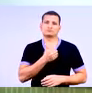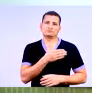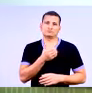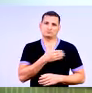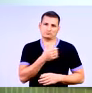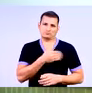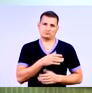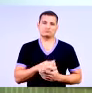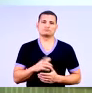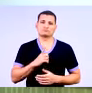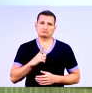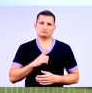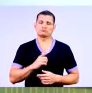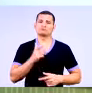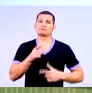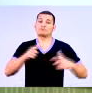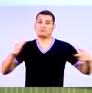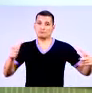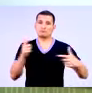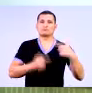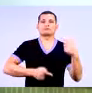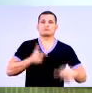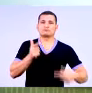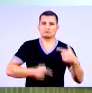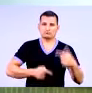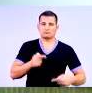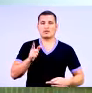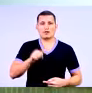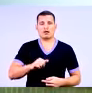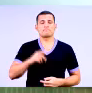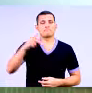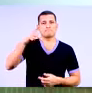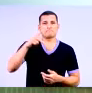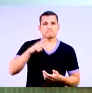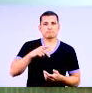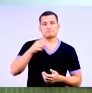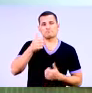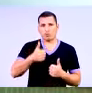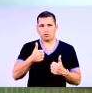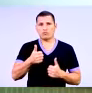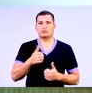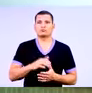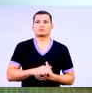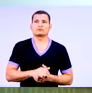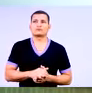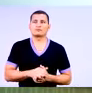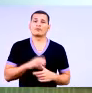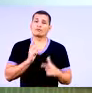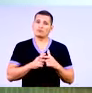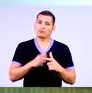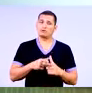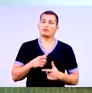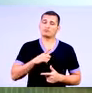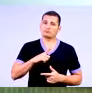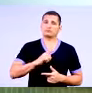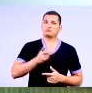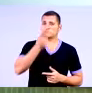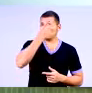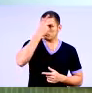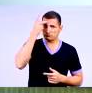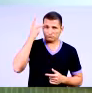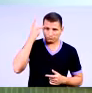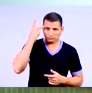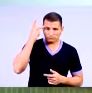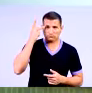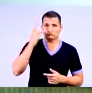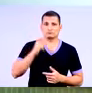está acontecendo e é uma discussão muito positiva, porque nós estamos falando de seres humanos, né? A gente vai falar